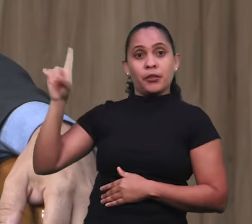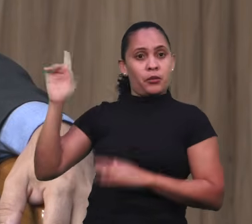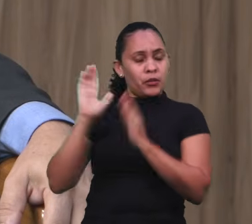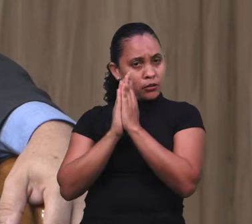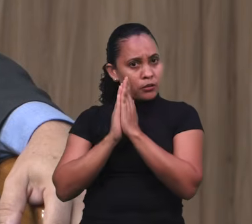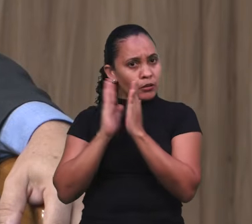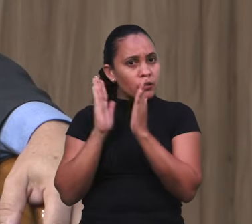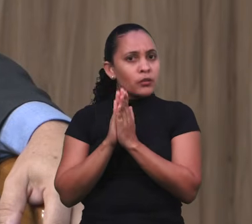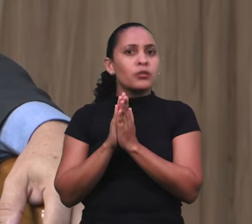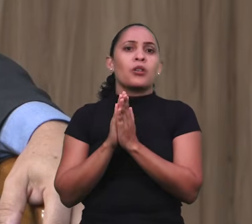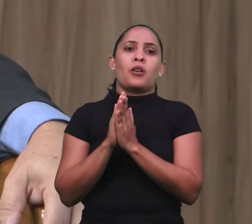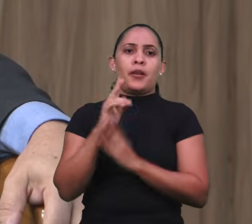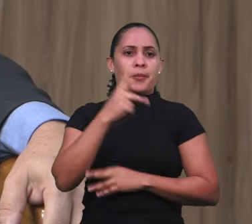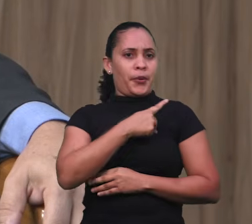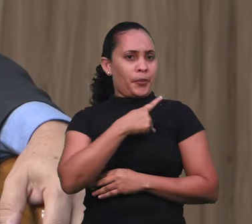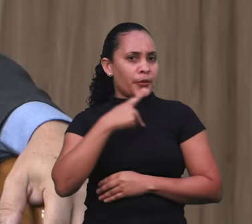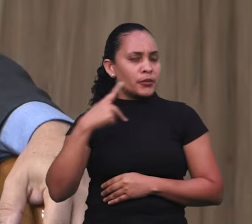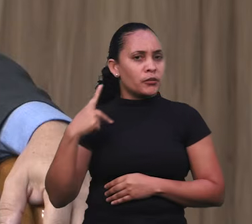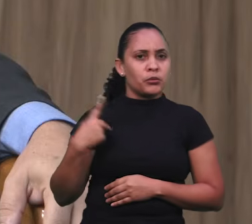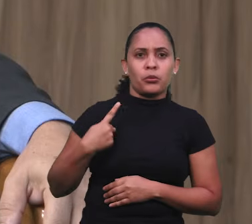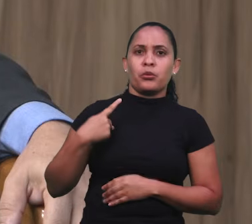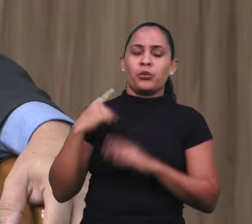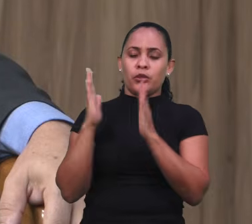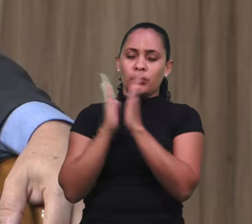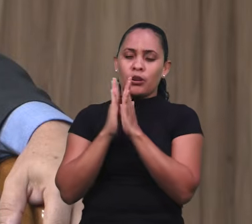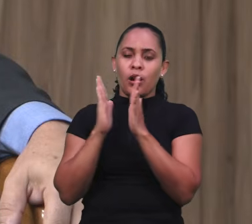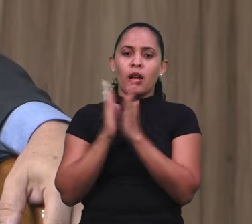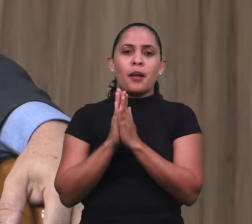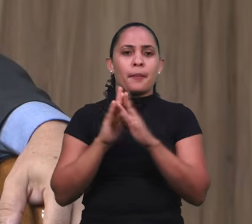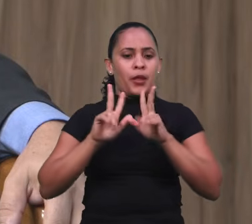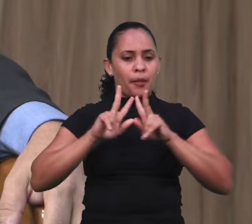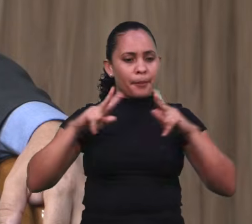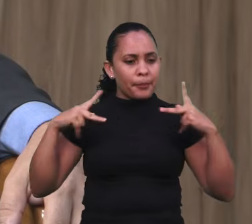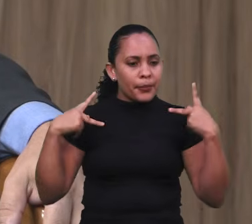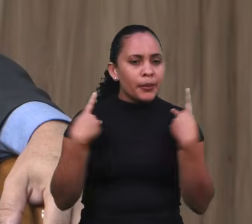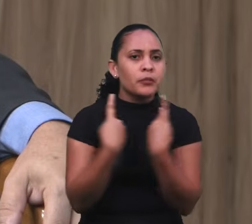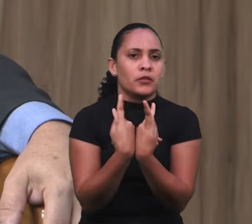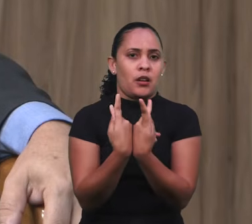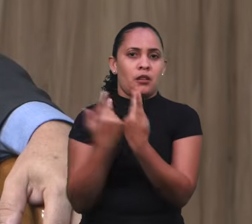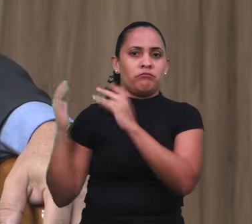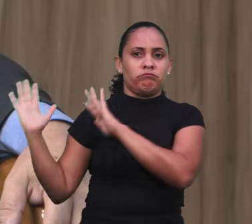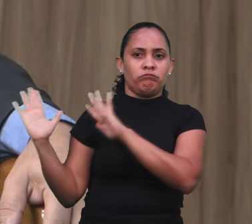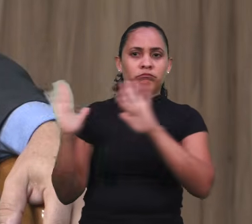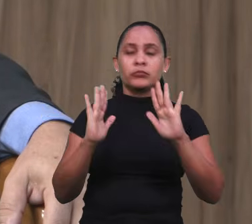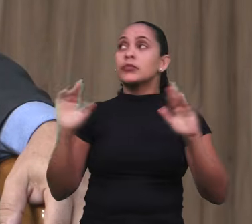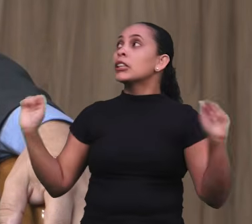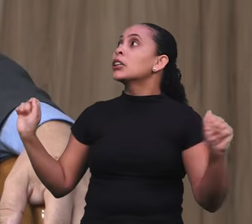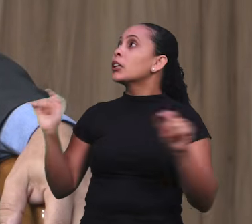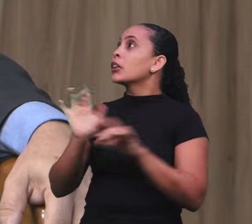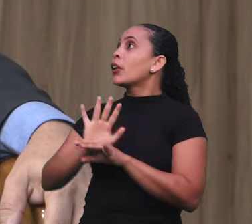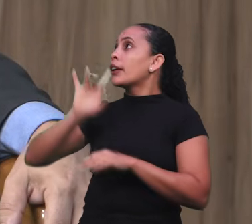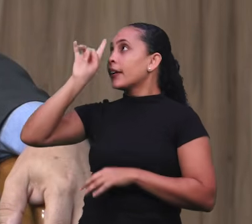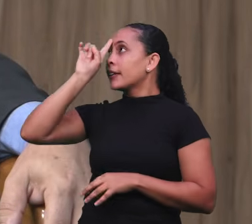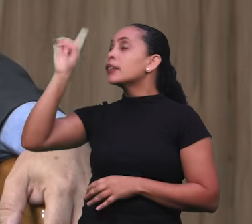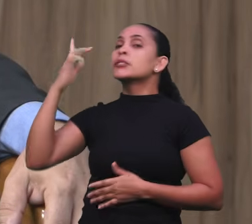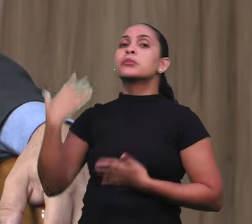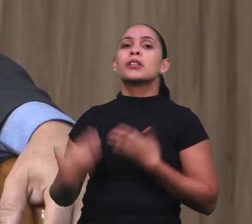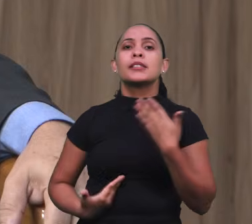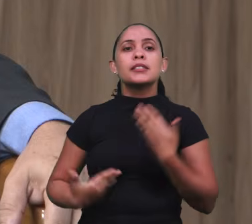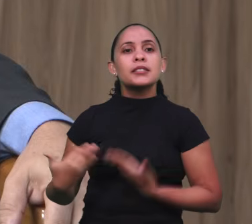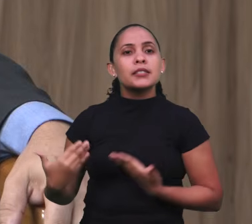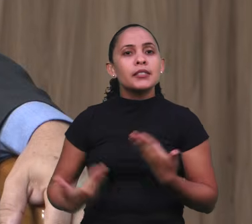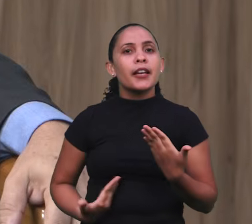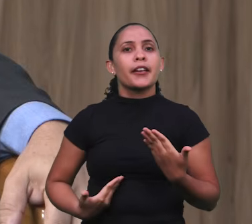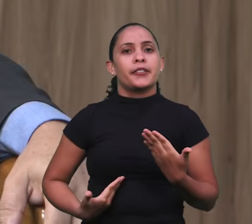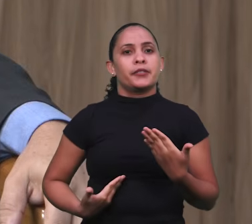oram pelos ministérios, que ora pelo pastor, que ora pelo presbitério. Então, glória a Deus por essas